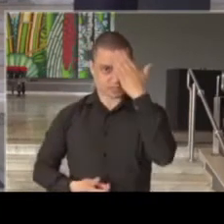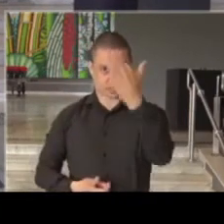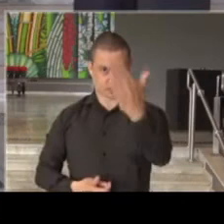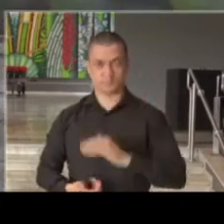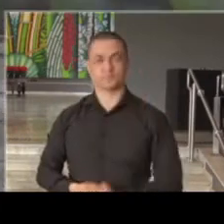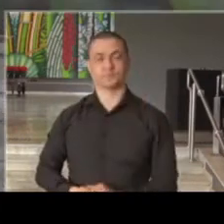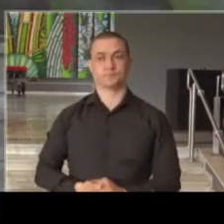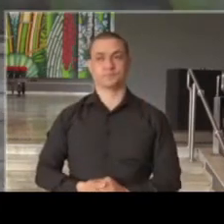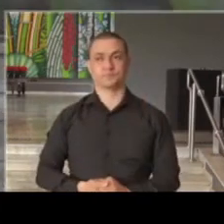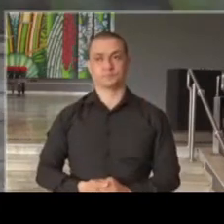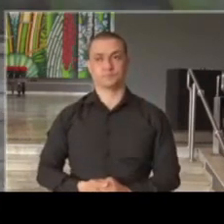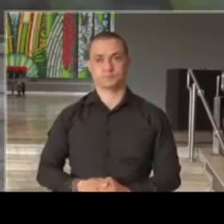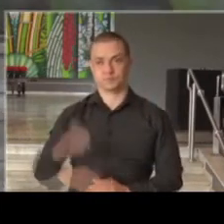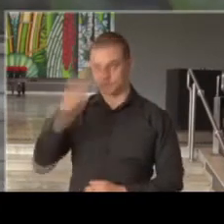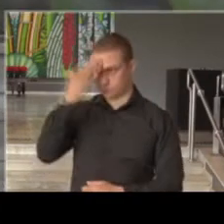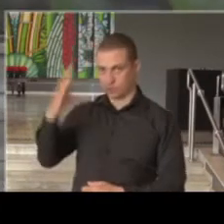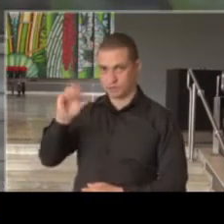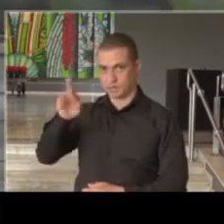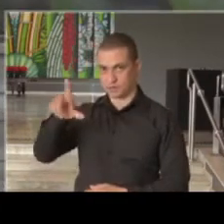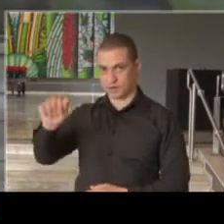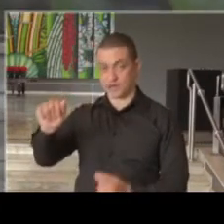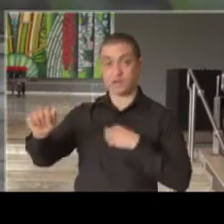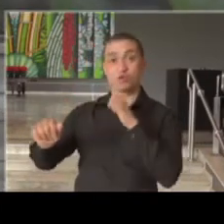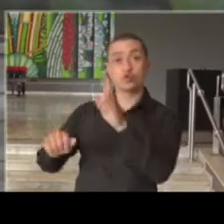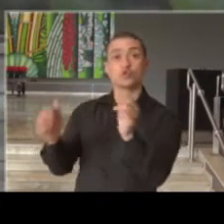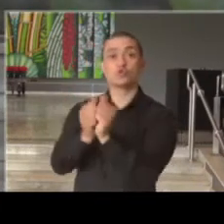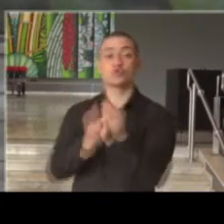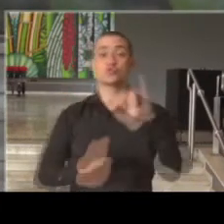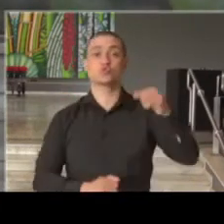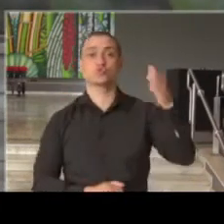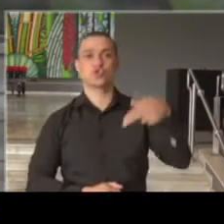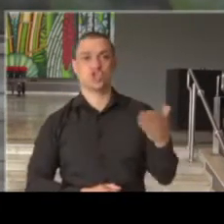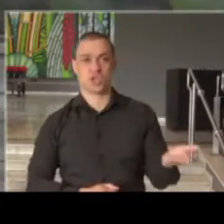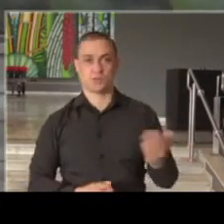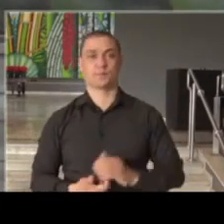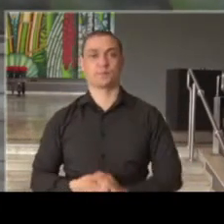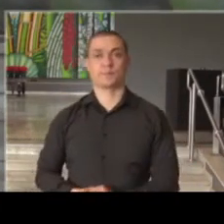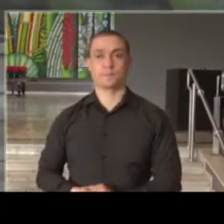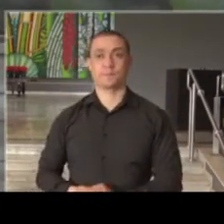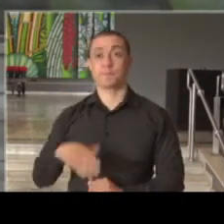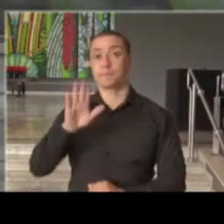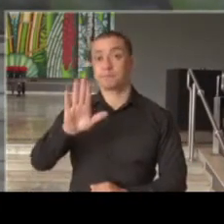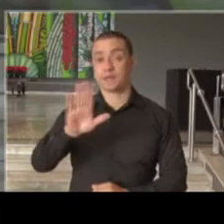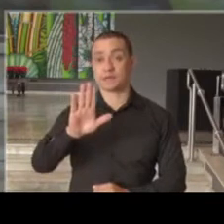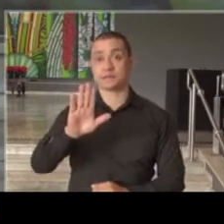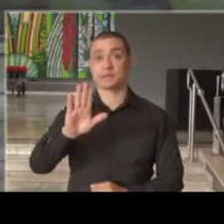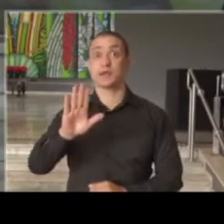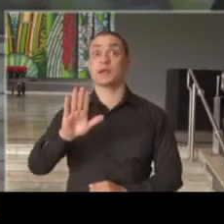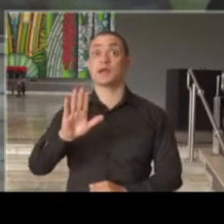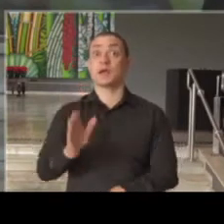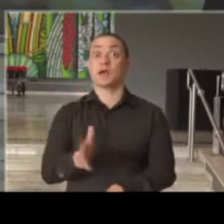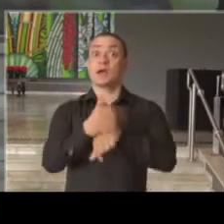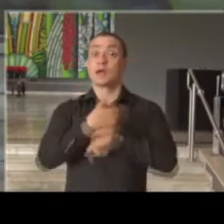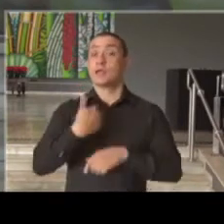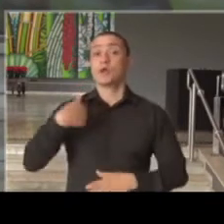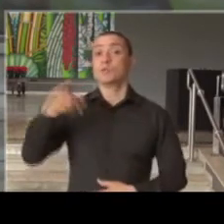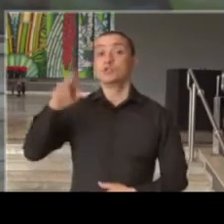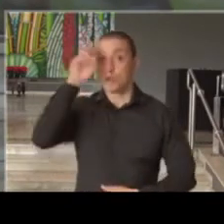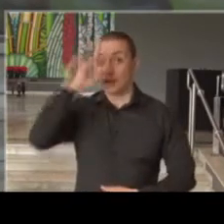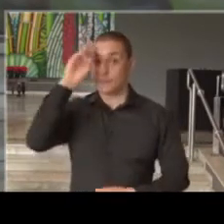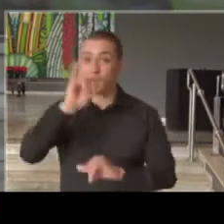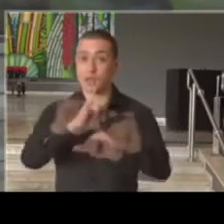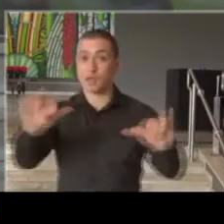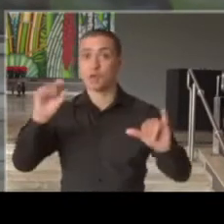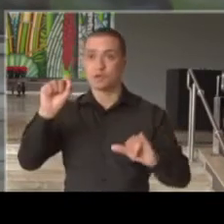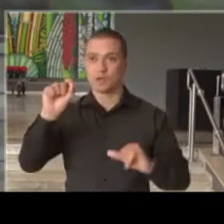Obrigada. Obrigado, Carla. Vou dividir a resposta com o Jean Gorenstein. Mas antes, eu preciso fazer aqui uma lembrança.